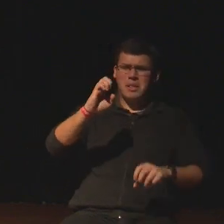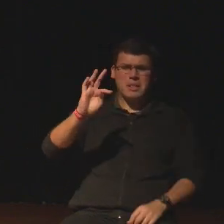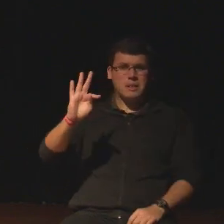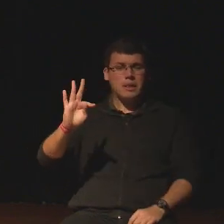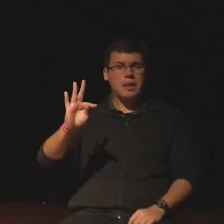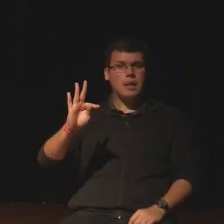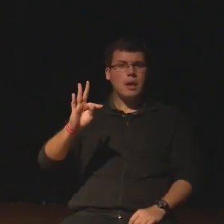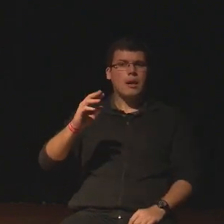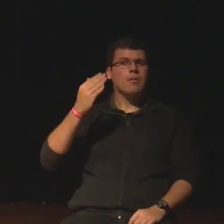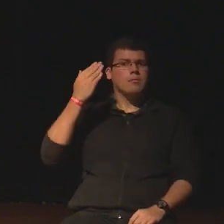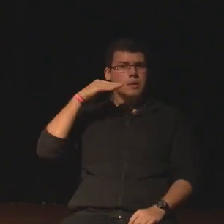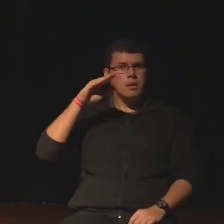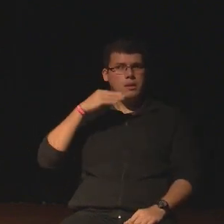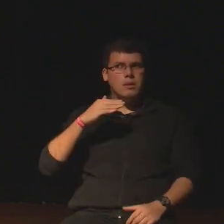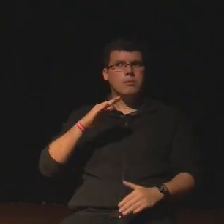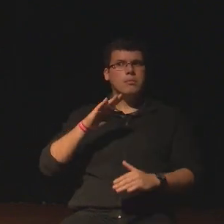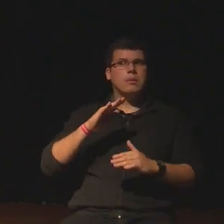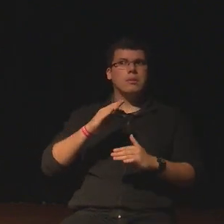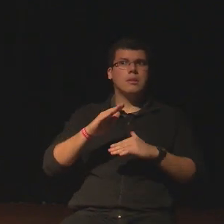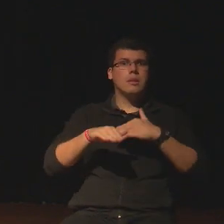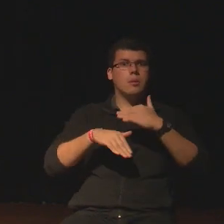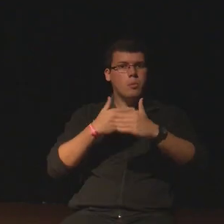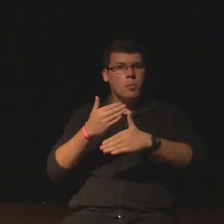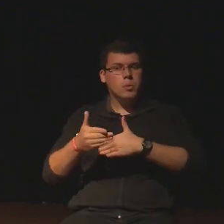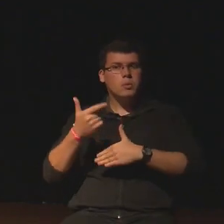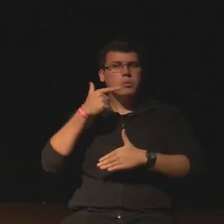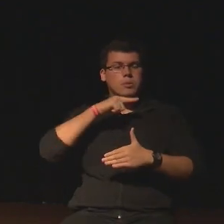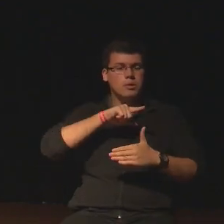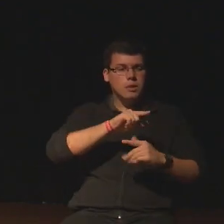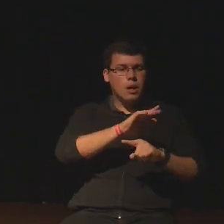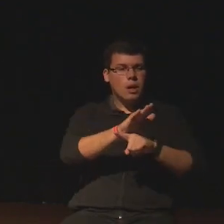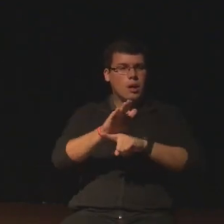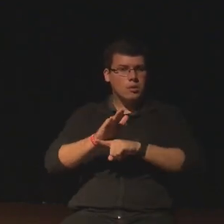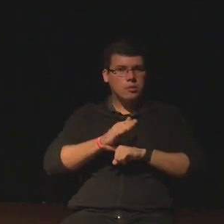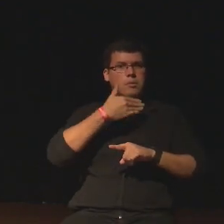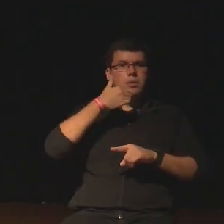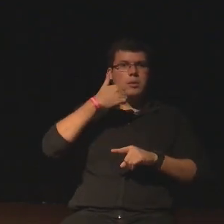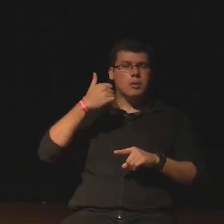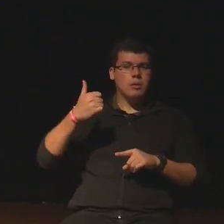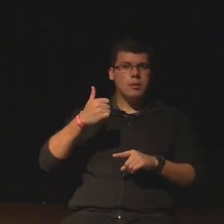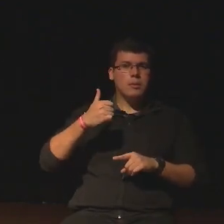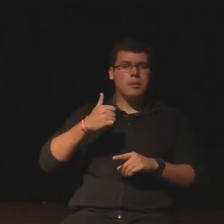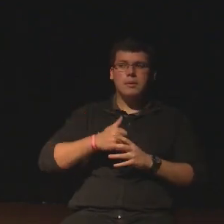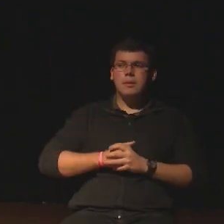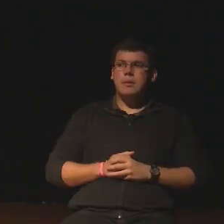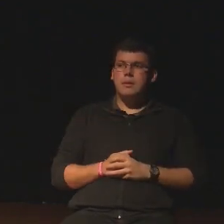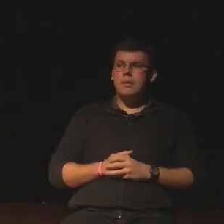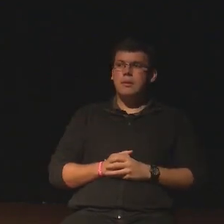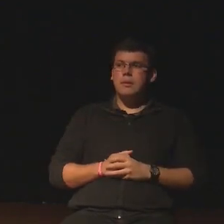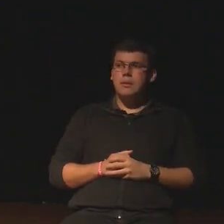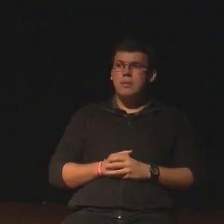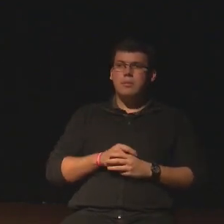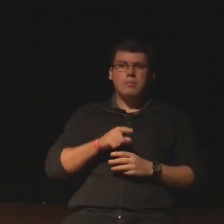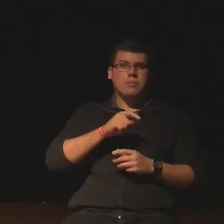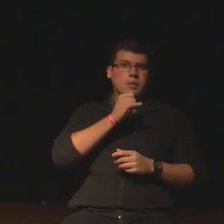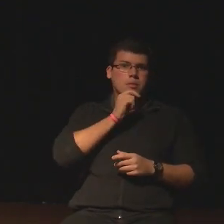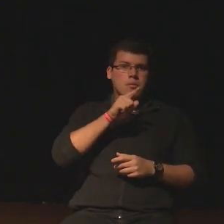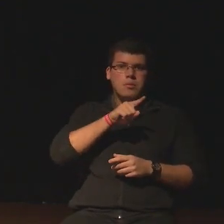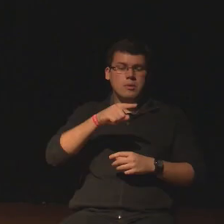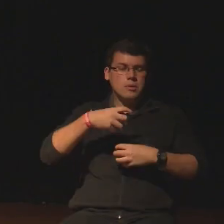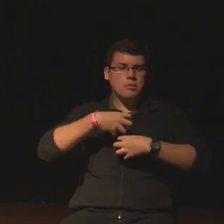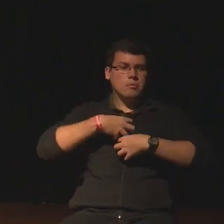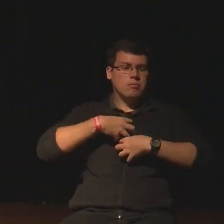gente conseguir melhorar os impactos que vocês têm sentido com relação a esse excesso de veículos de uma forma